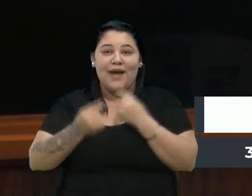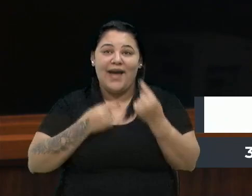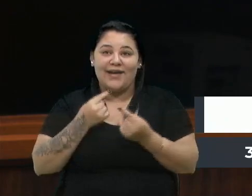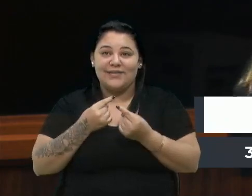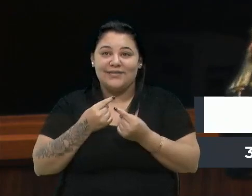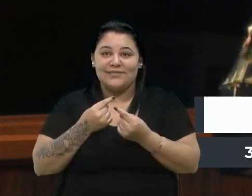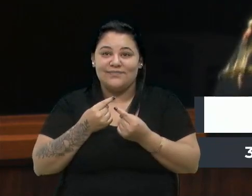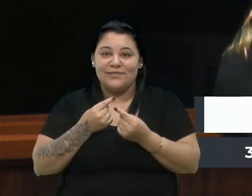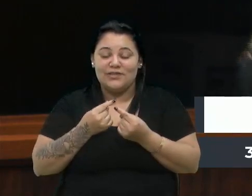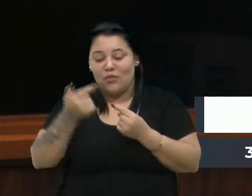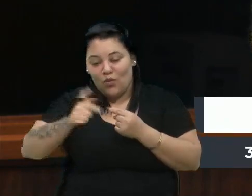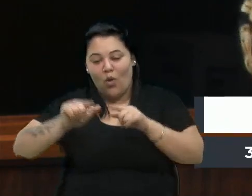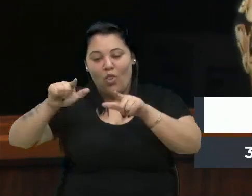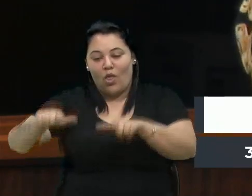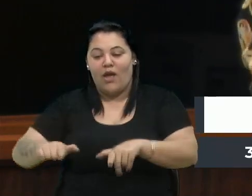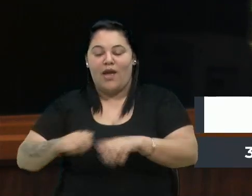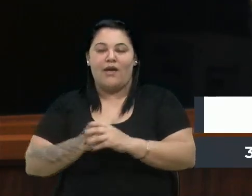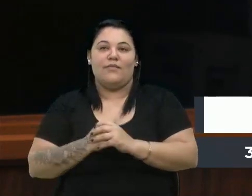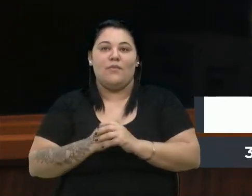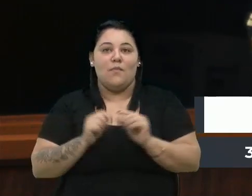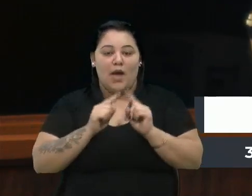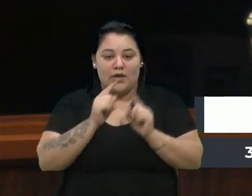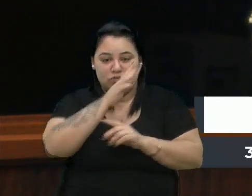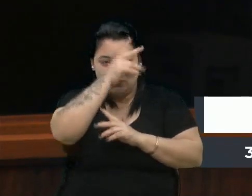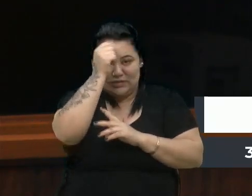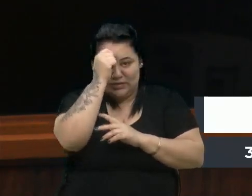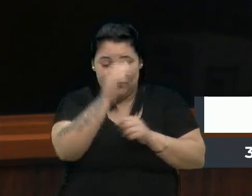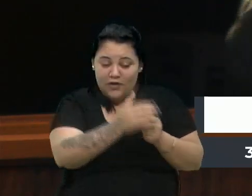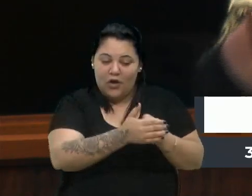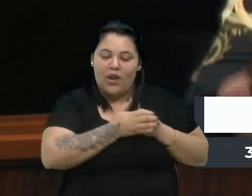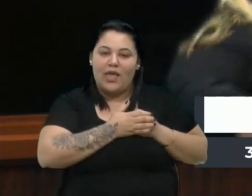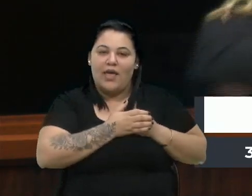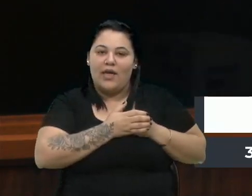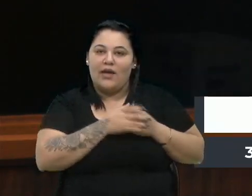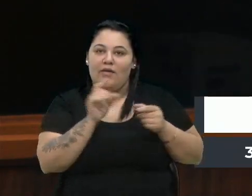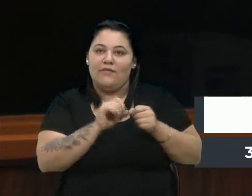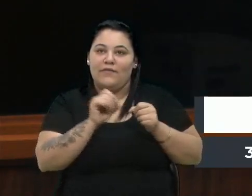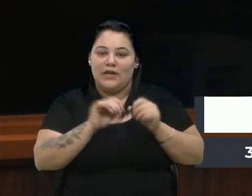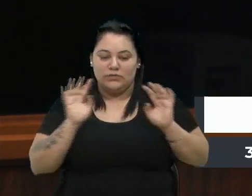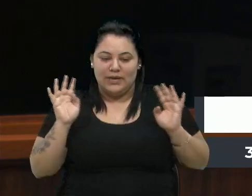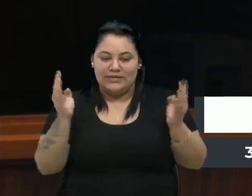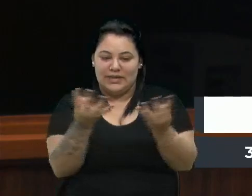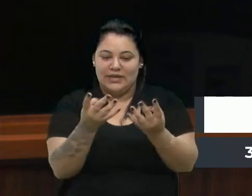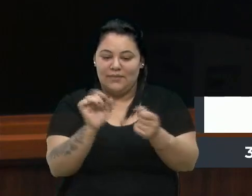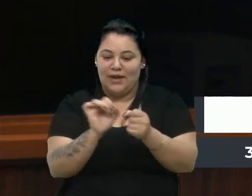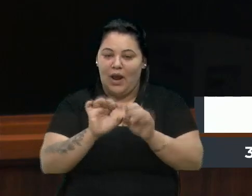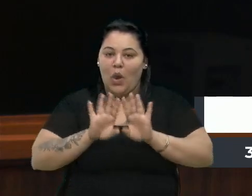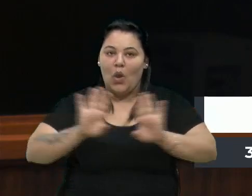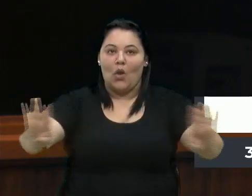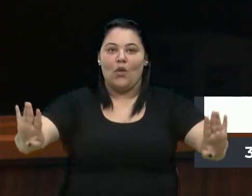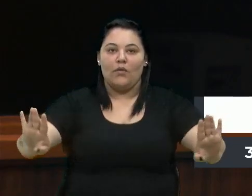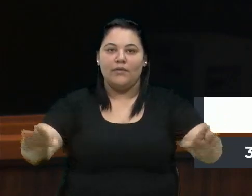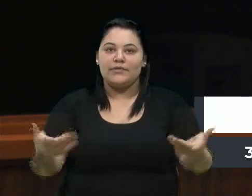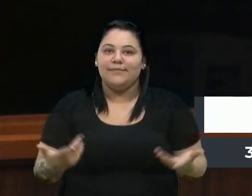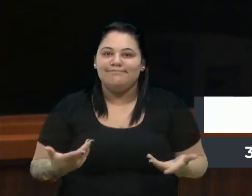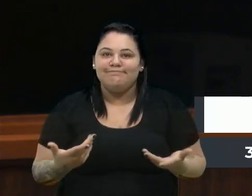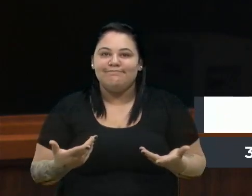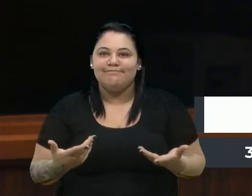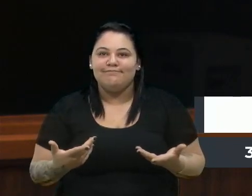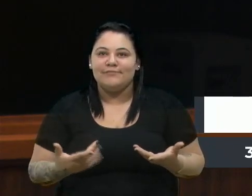lá. Mas aí o município, em vez de acolher, faz uma cerca para afastar ainda mais. Então, gente, esse